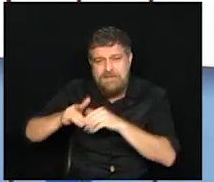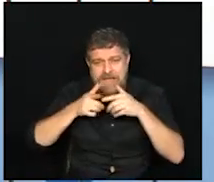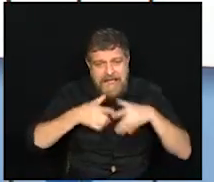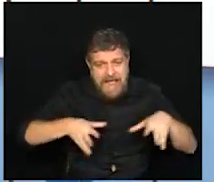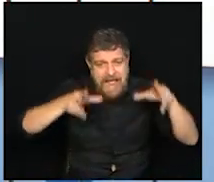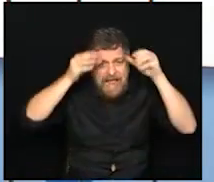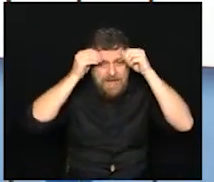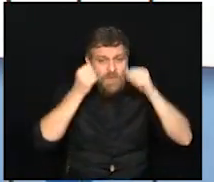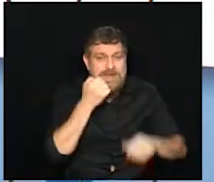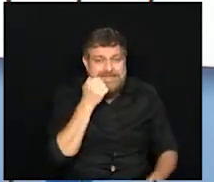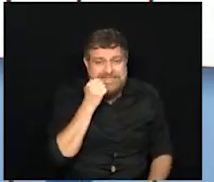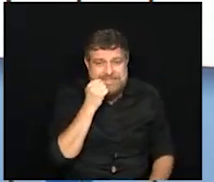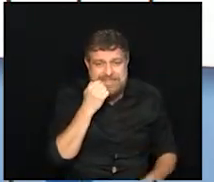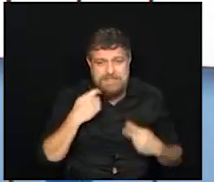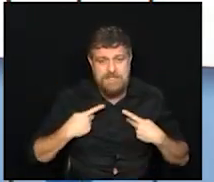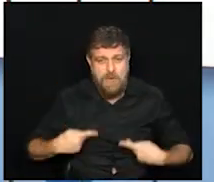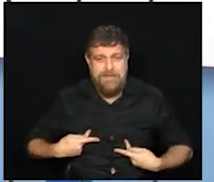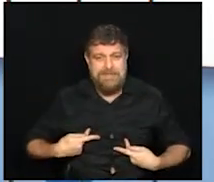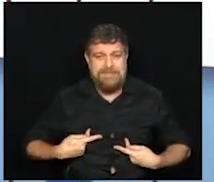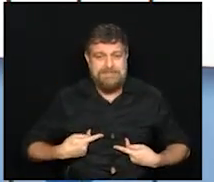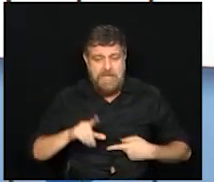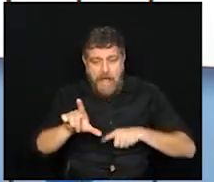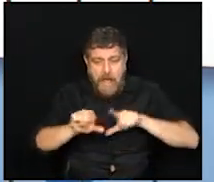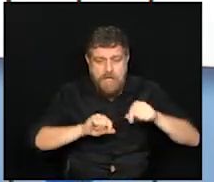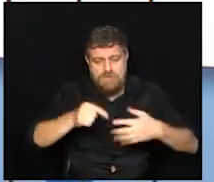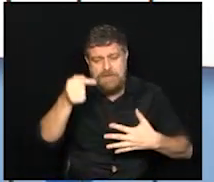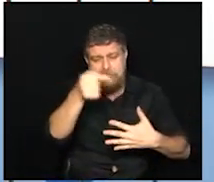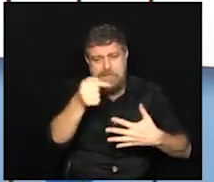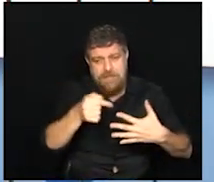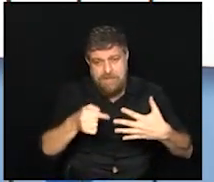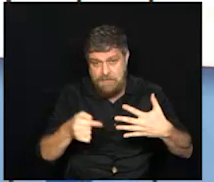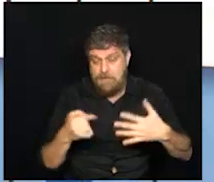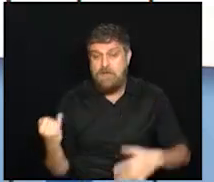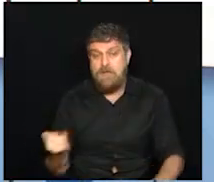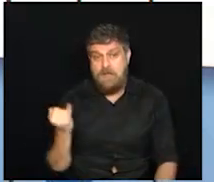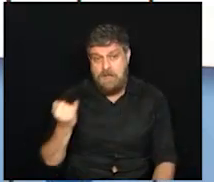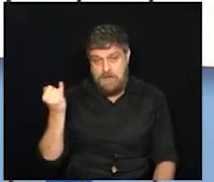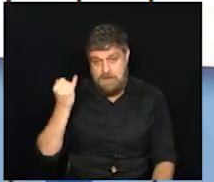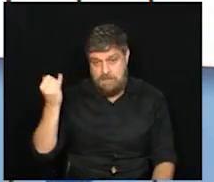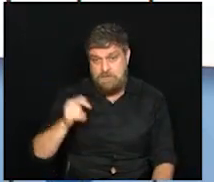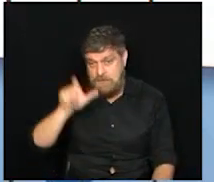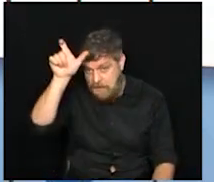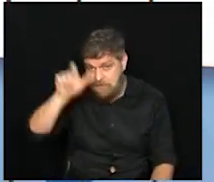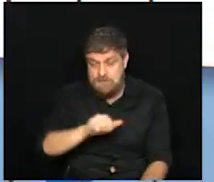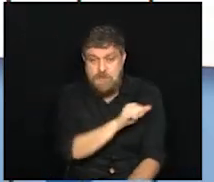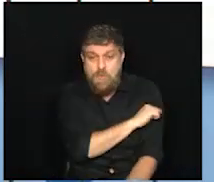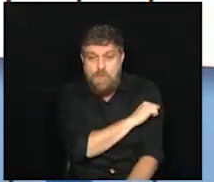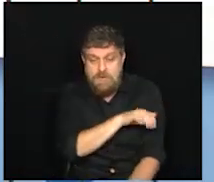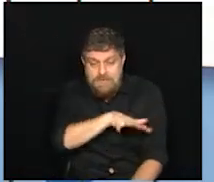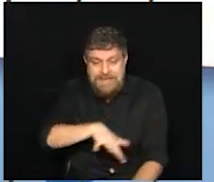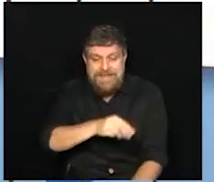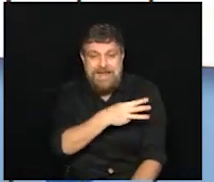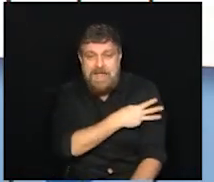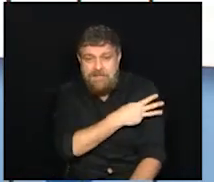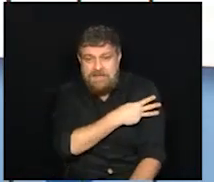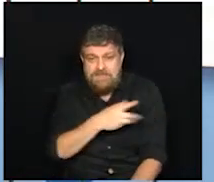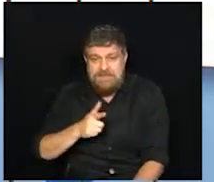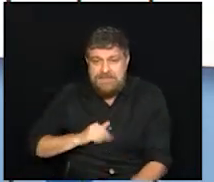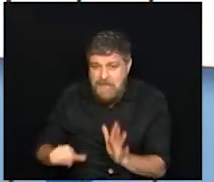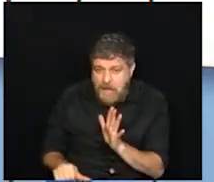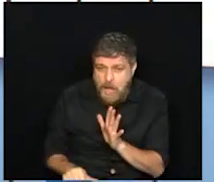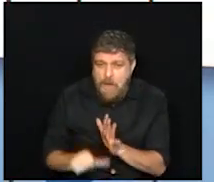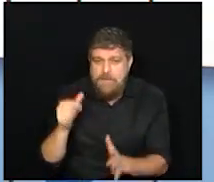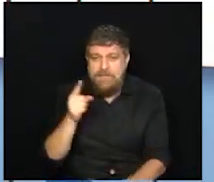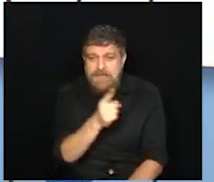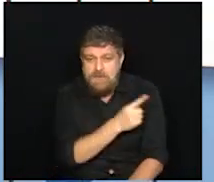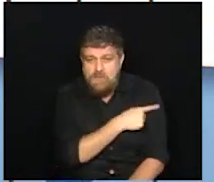e ciências humanas e outras opções. Fica aí um importante passo para o aluno de ensino médio que precisa estar no primeiro ano